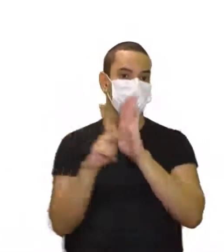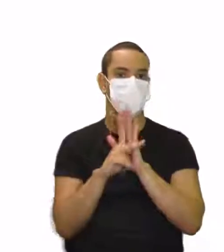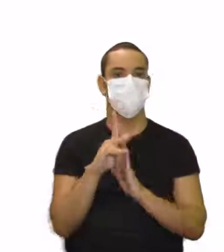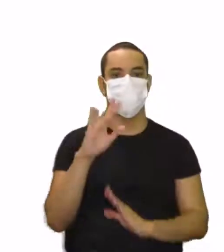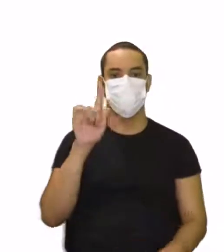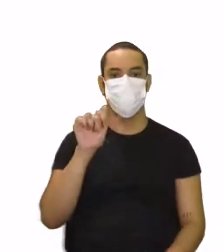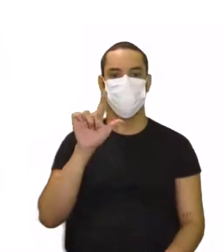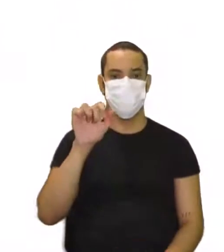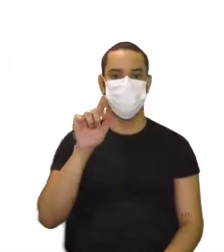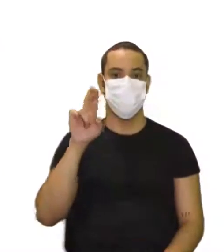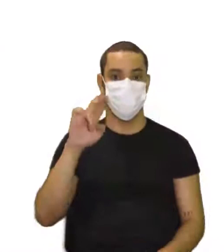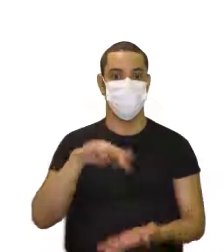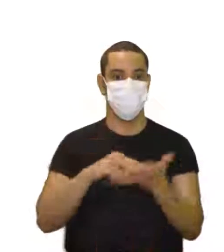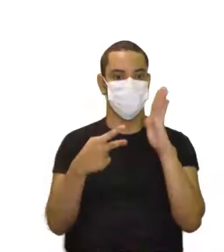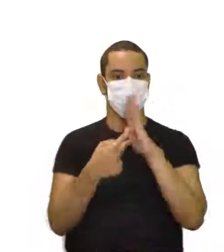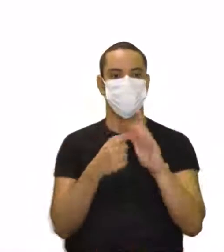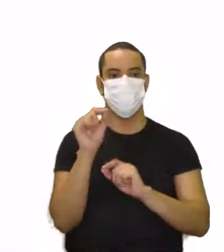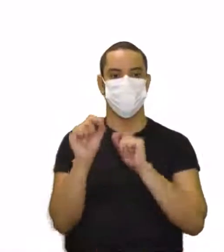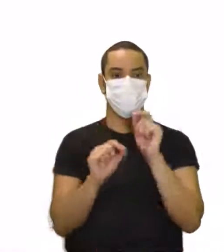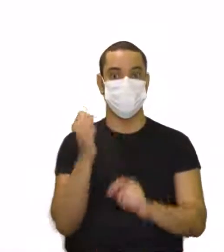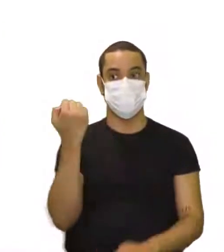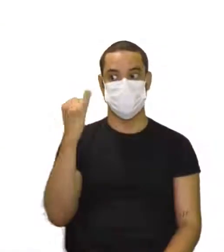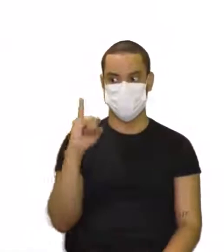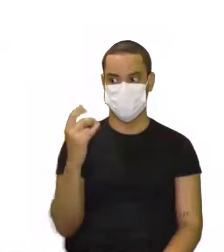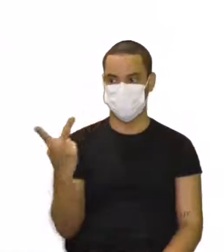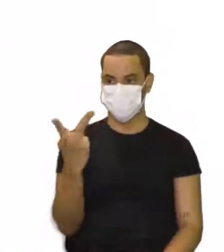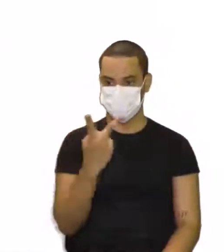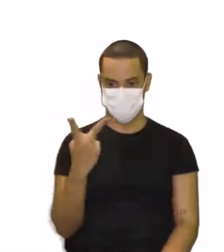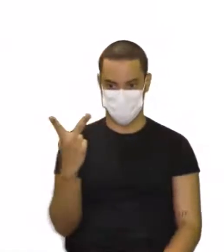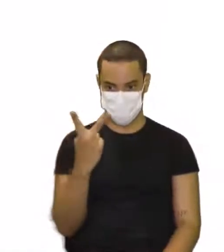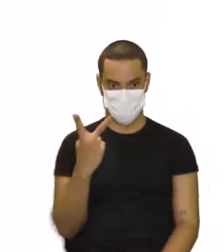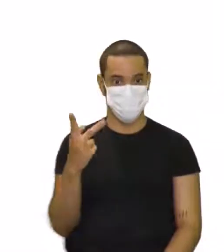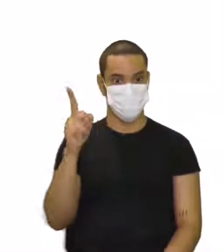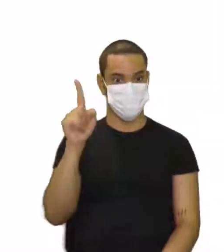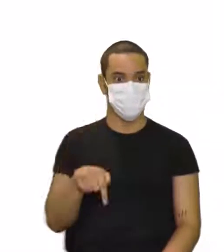ter o seguinte. Se os dois são